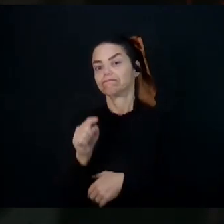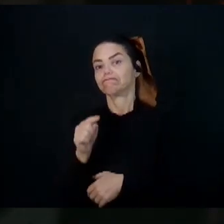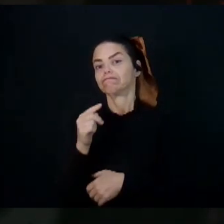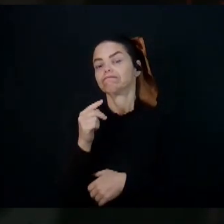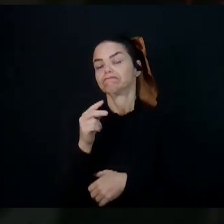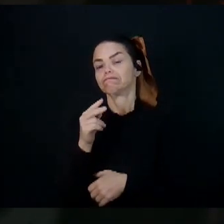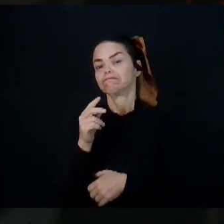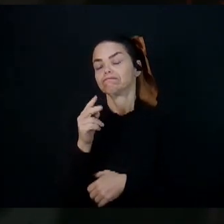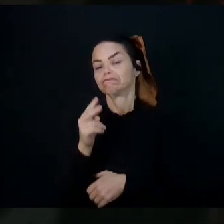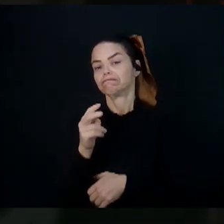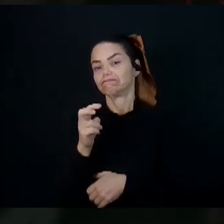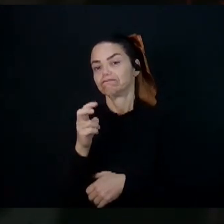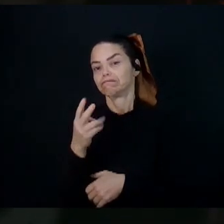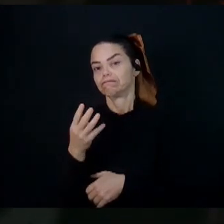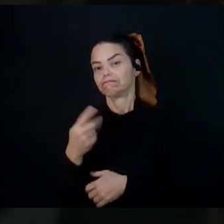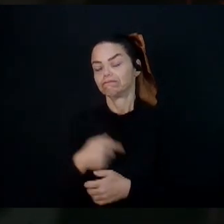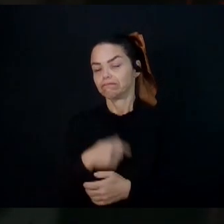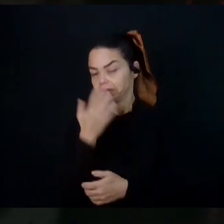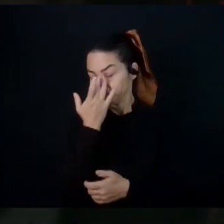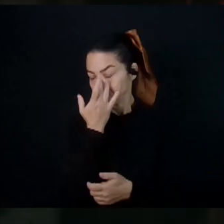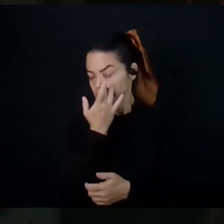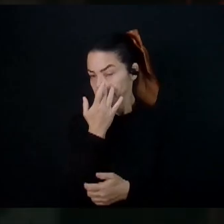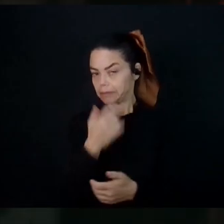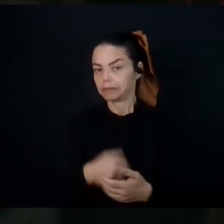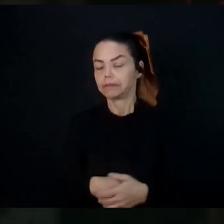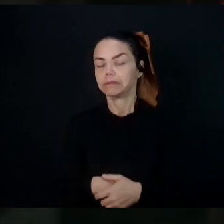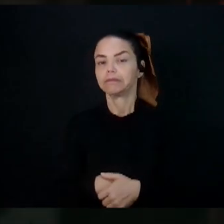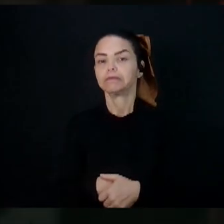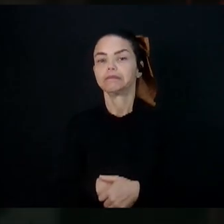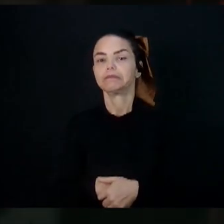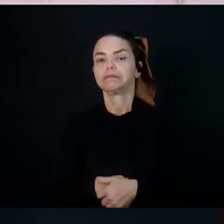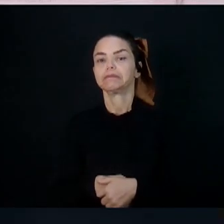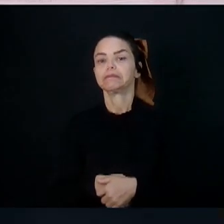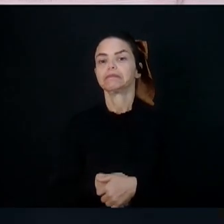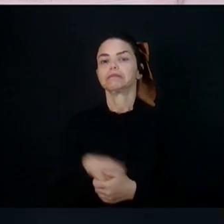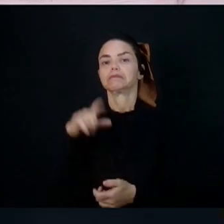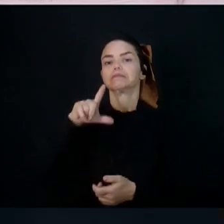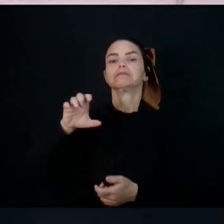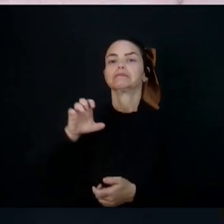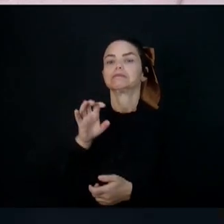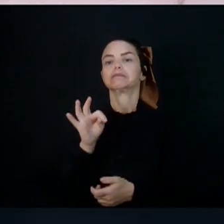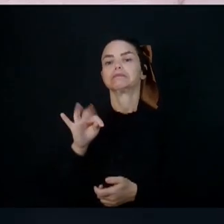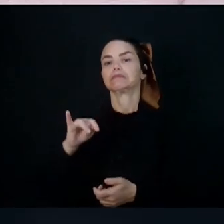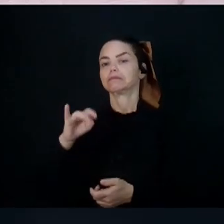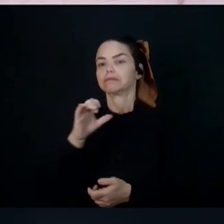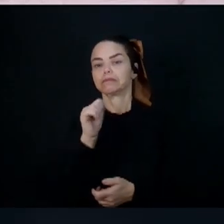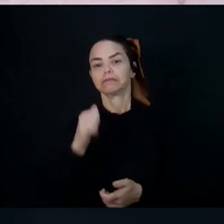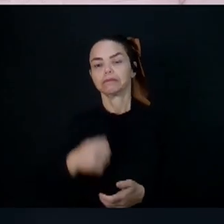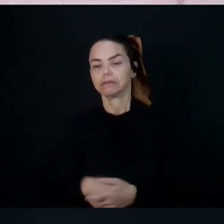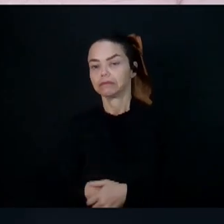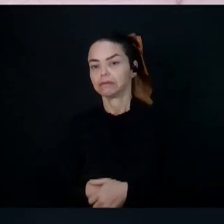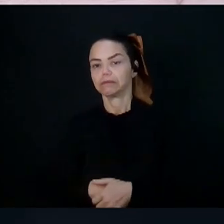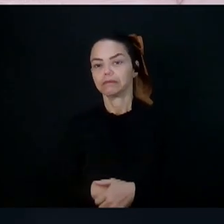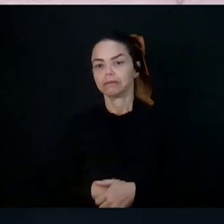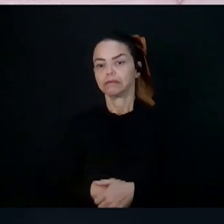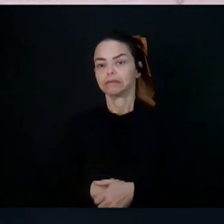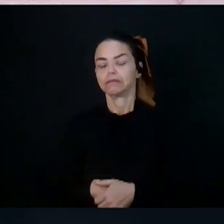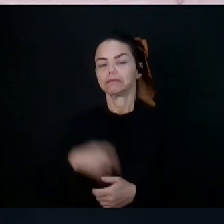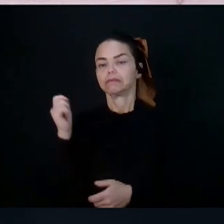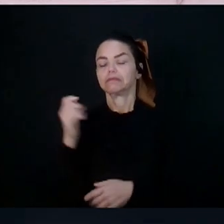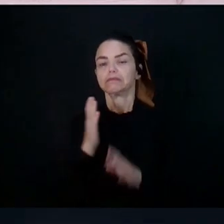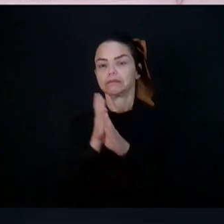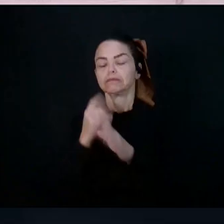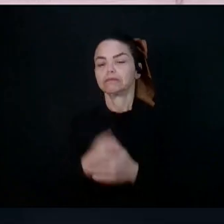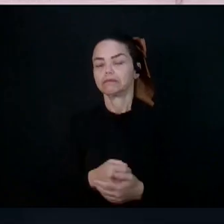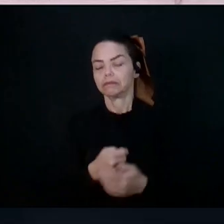na tela para a gente, por favor. Vamos embora, produção. Letícia Barbosa do Swift. Quem descobre que foi enganado